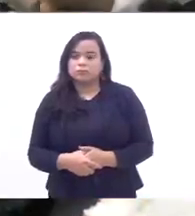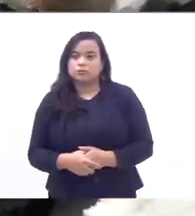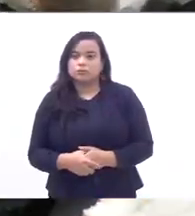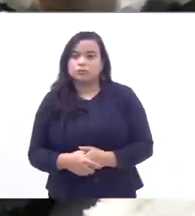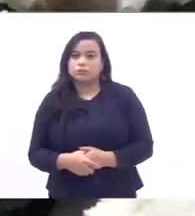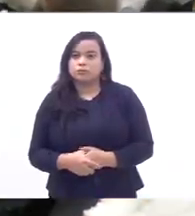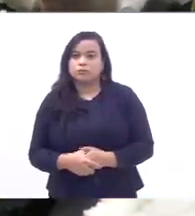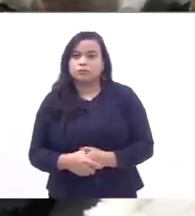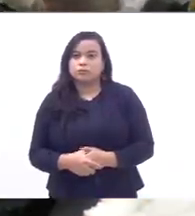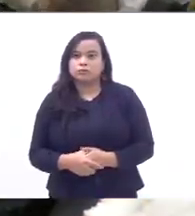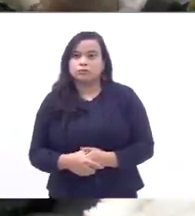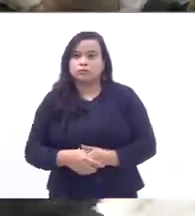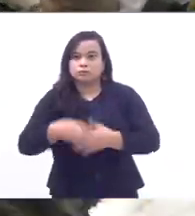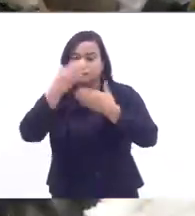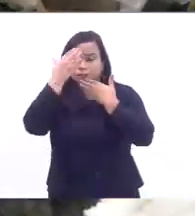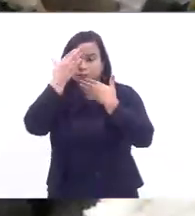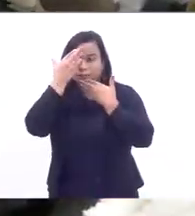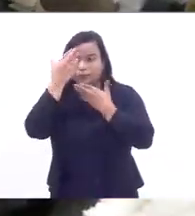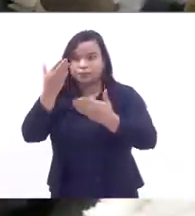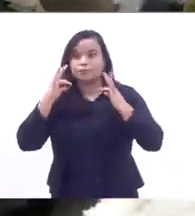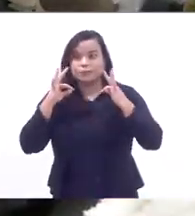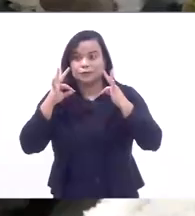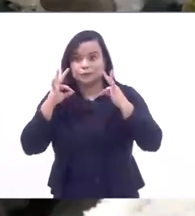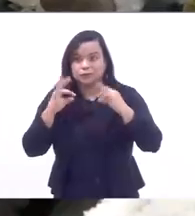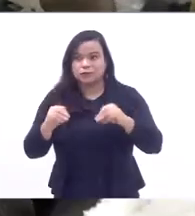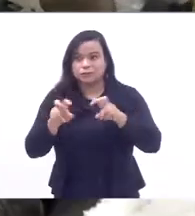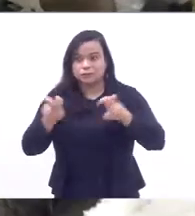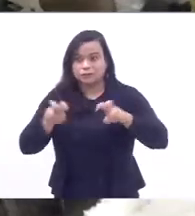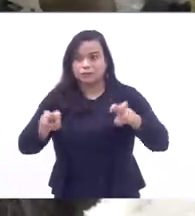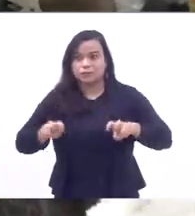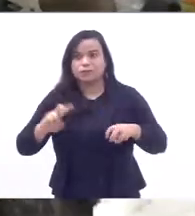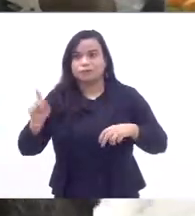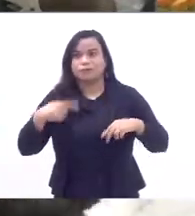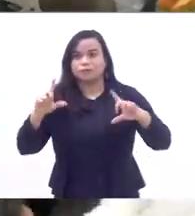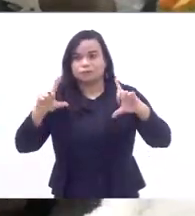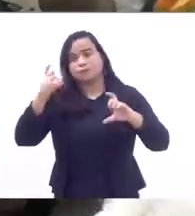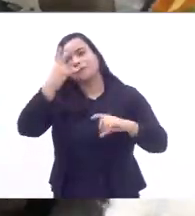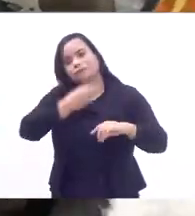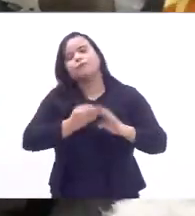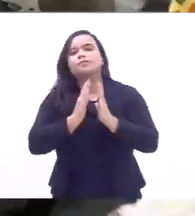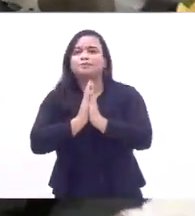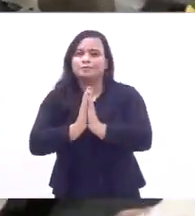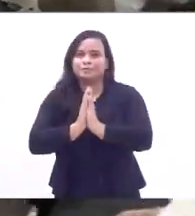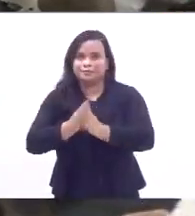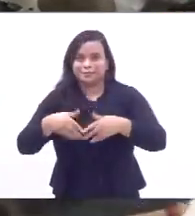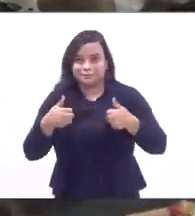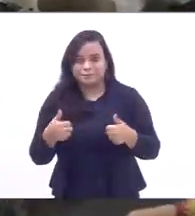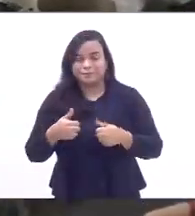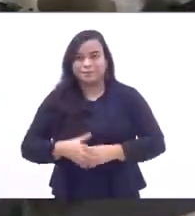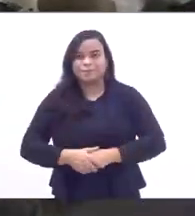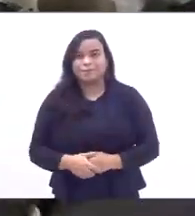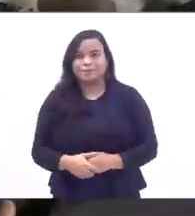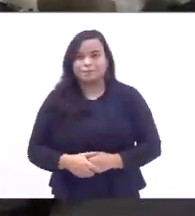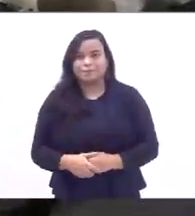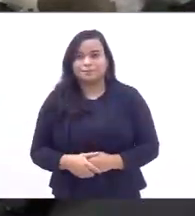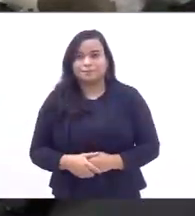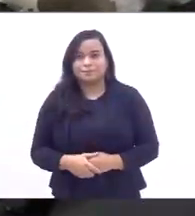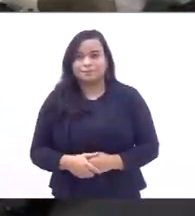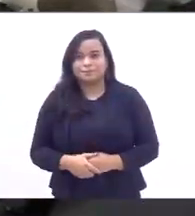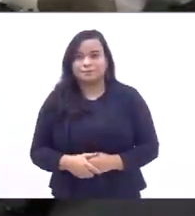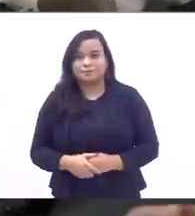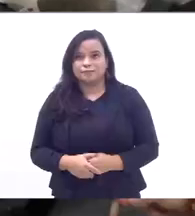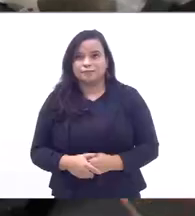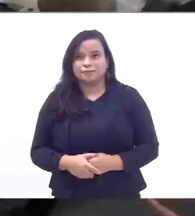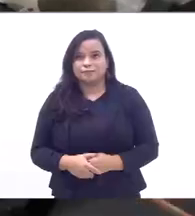Ei, agradecer a todo mundo que está se acomodando para a gente fazer uma foto bonita, por favor. Danda,